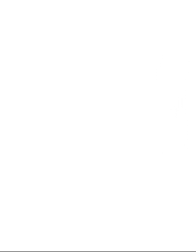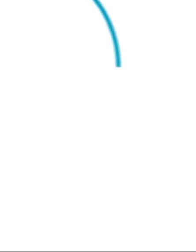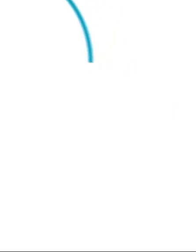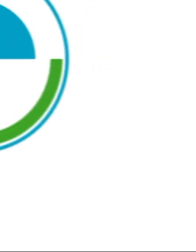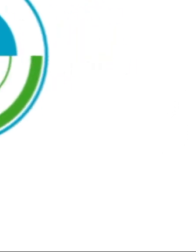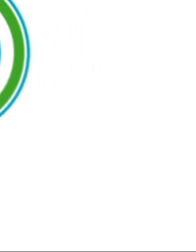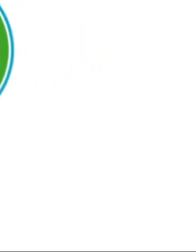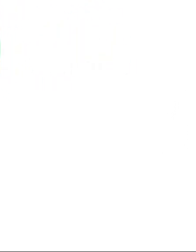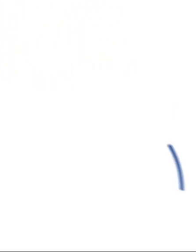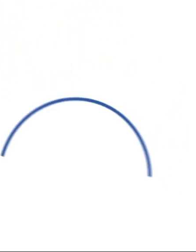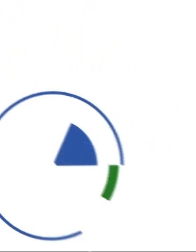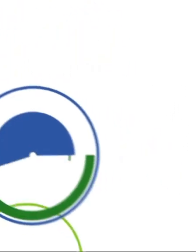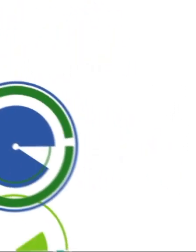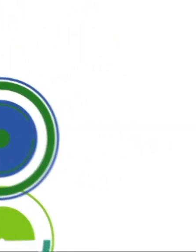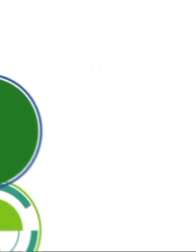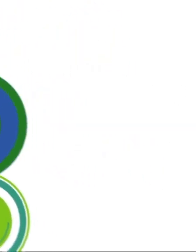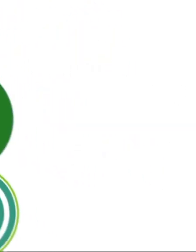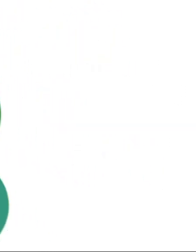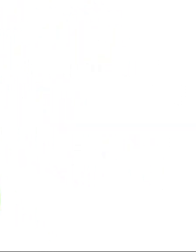E aí